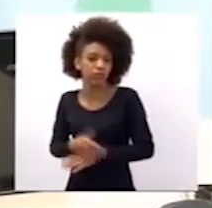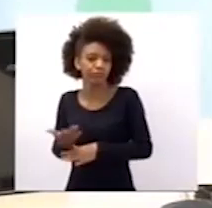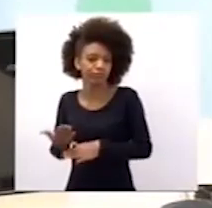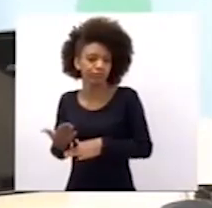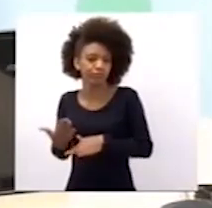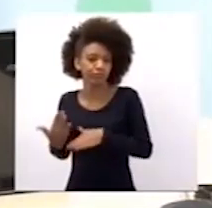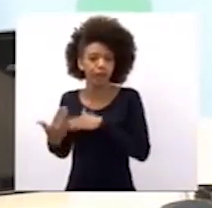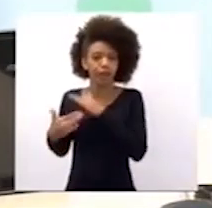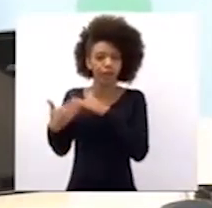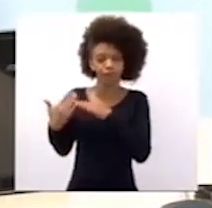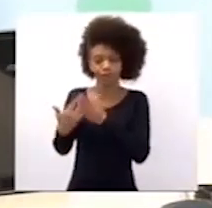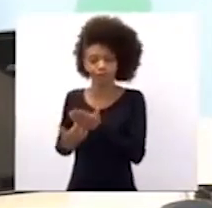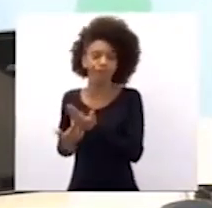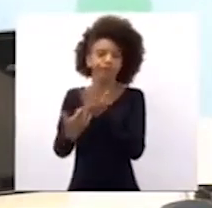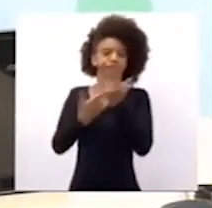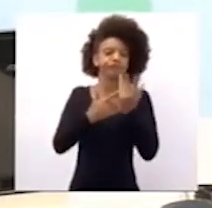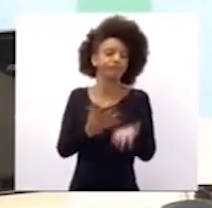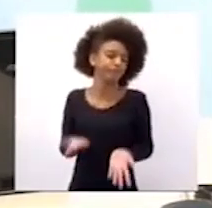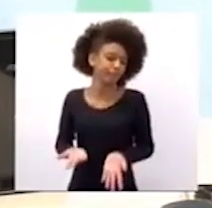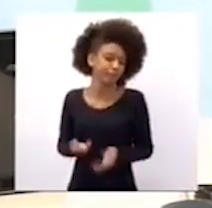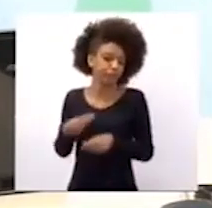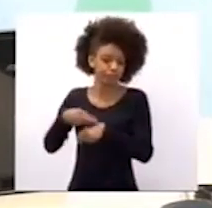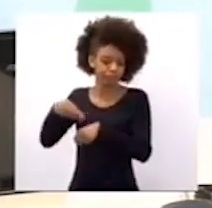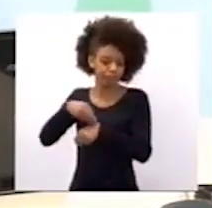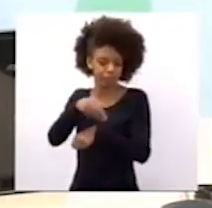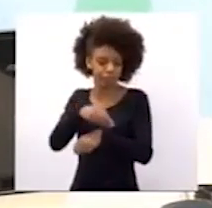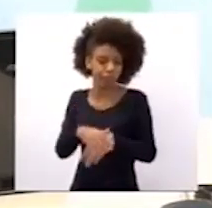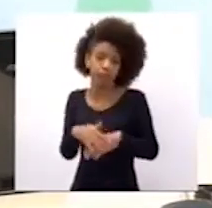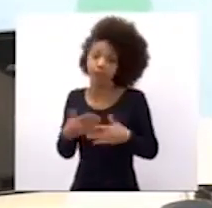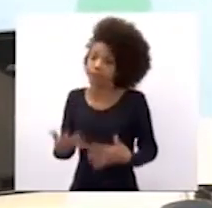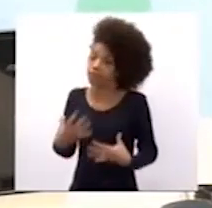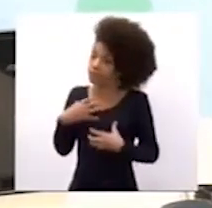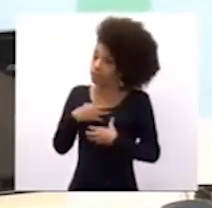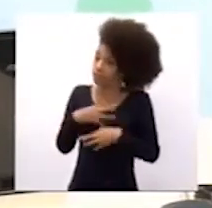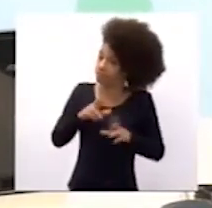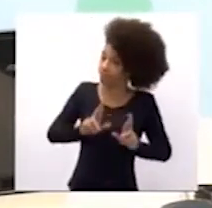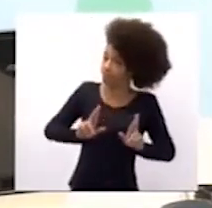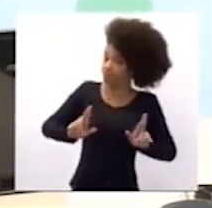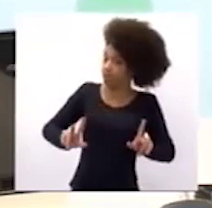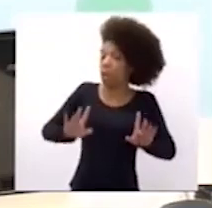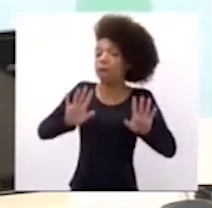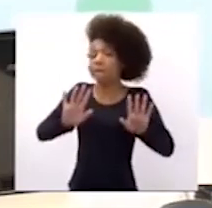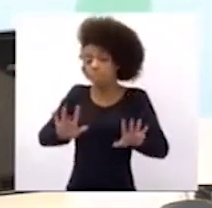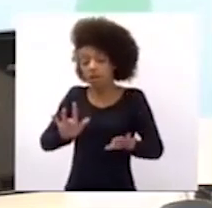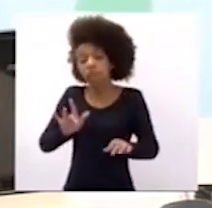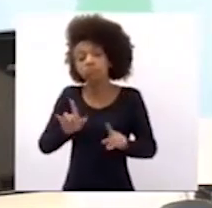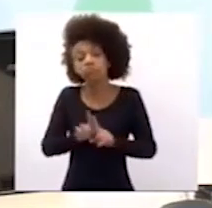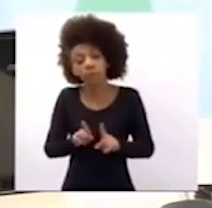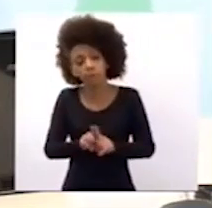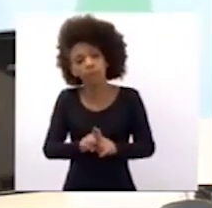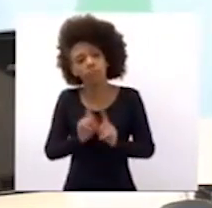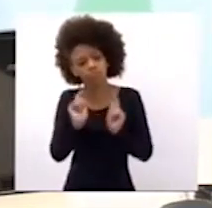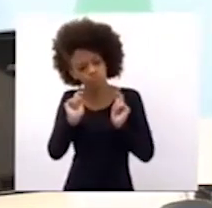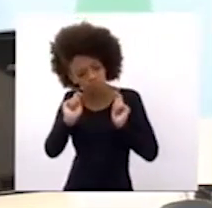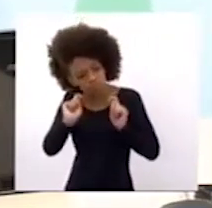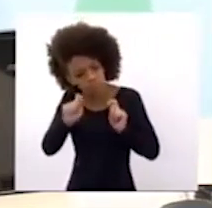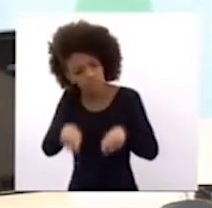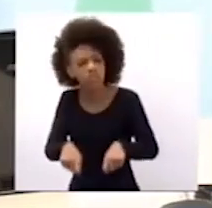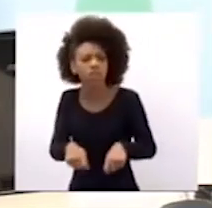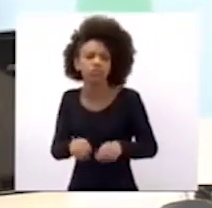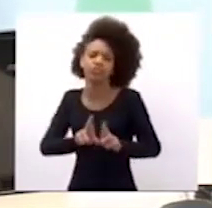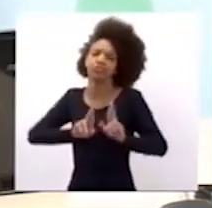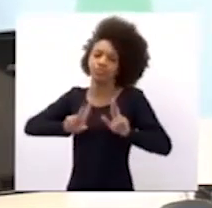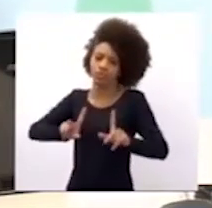de aprendizagem por meio de tecnologias. Então, tinham características diferentes, mas também tinham potencialidades também